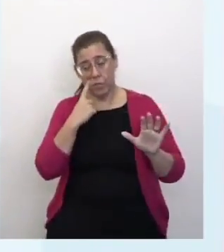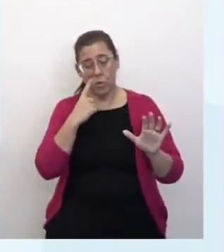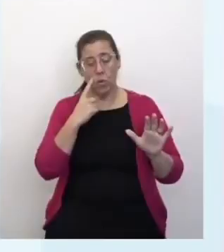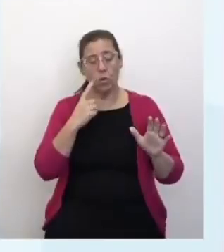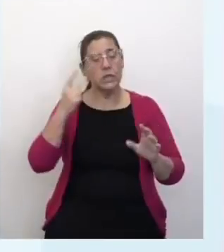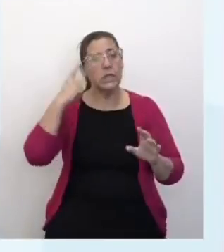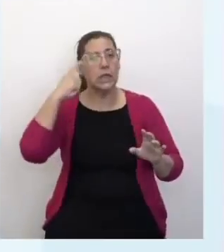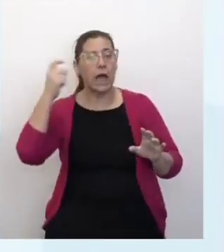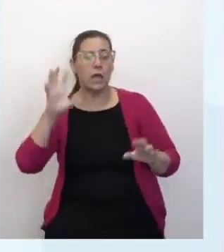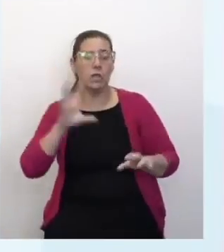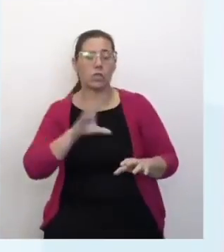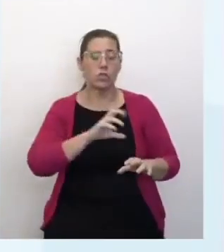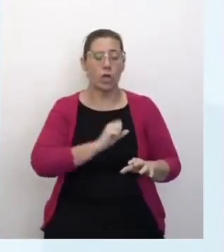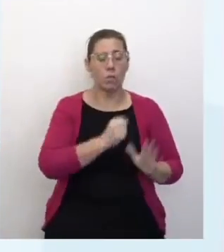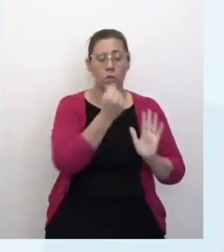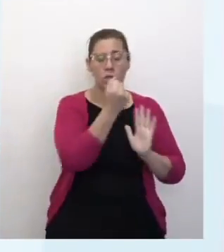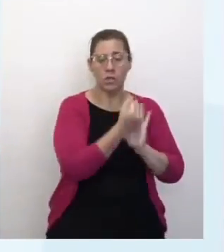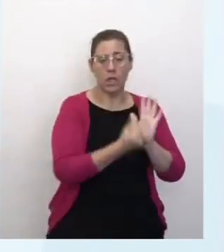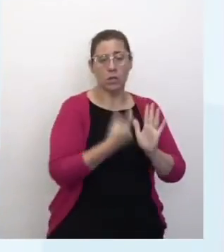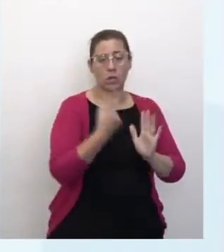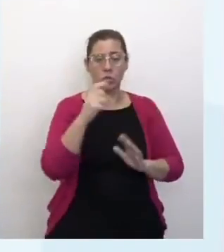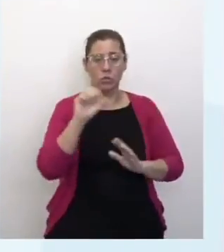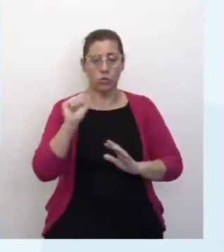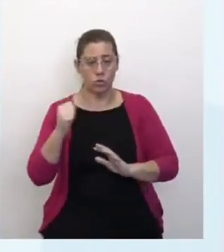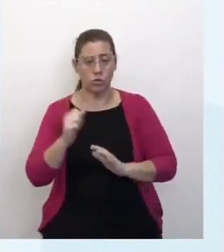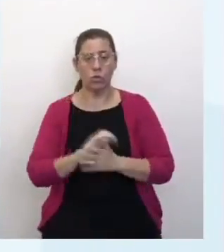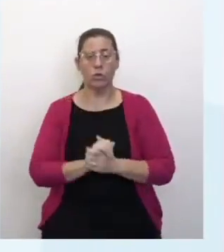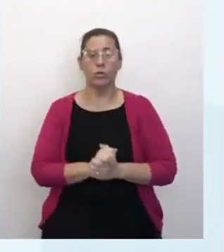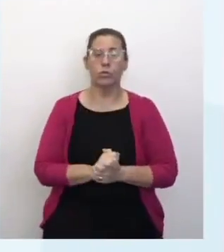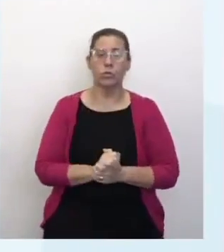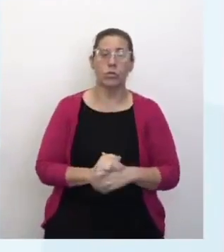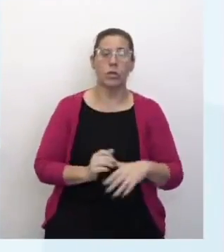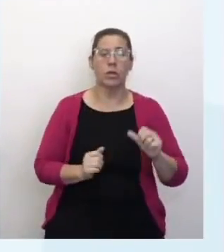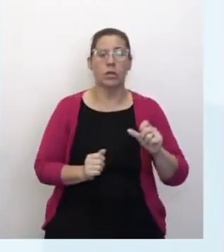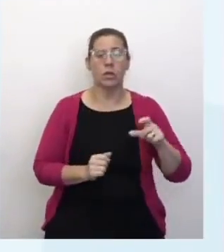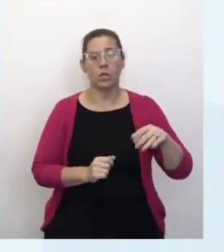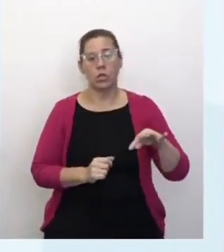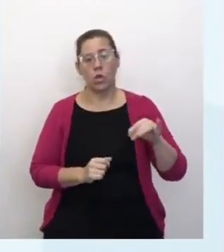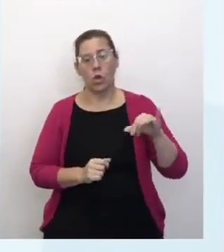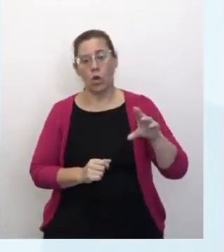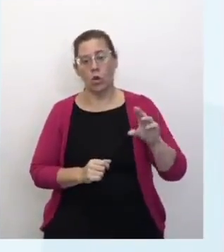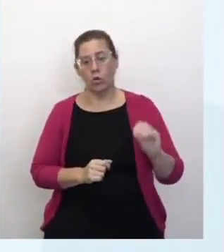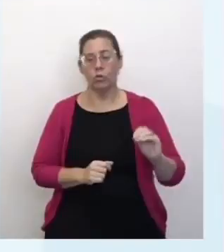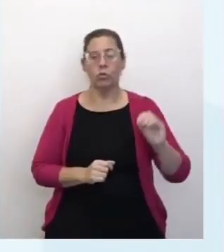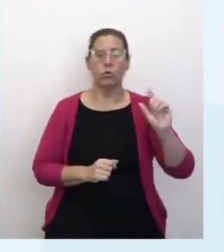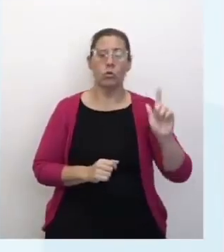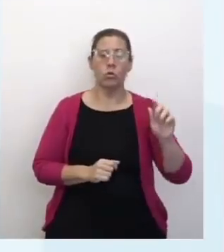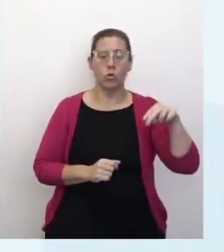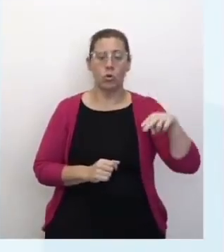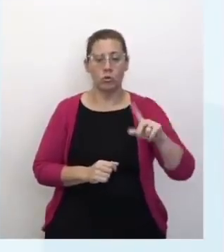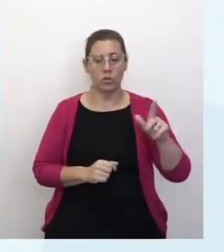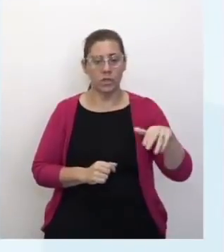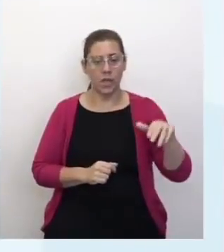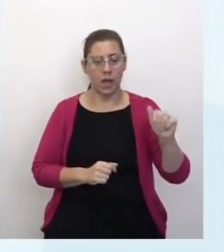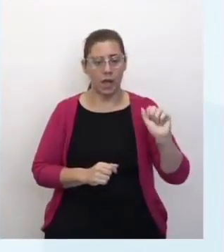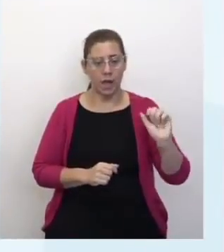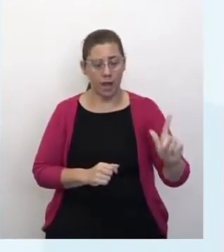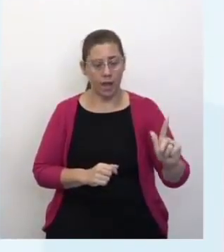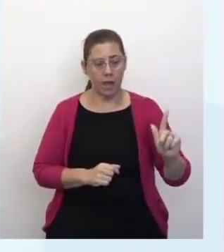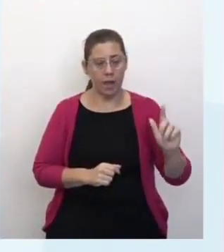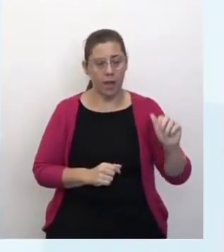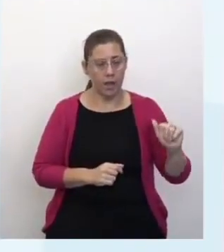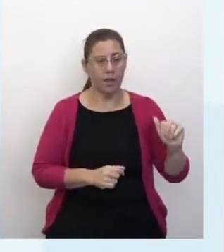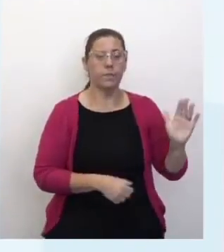século XVIII com o poema do Arcade, Tomás Antônio Gonzaga, e no início do século XIX com o poema